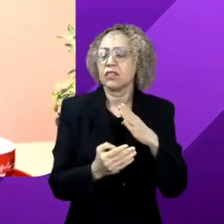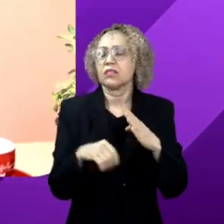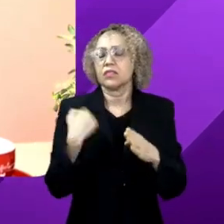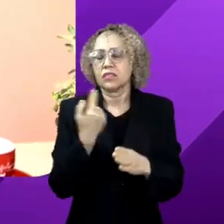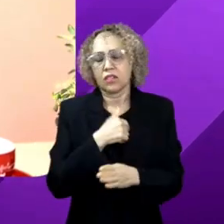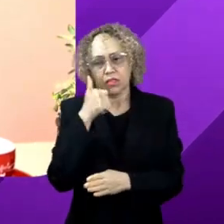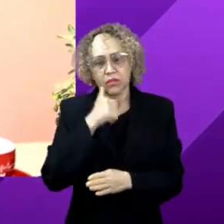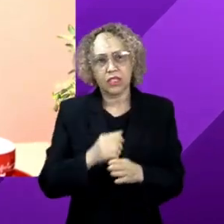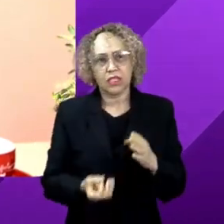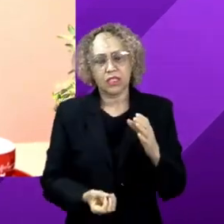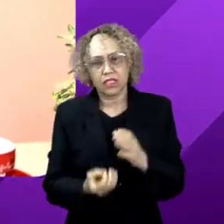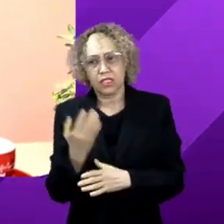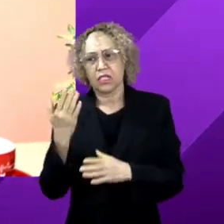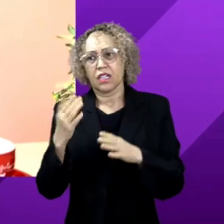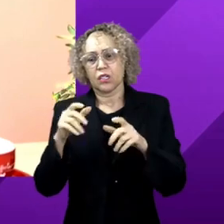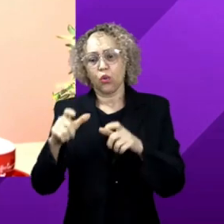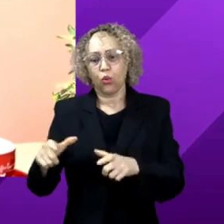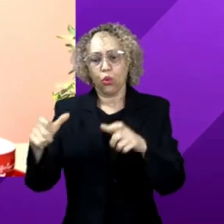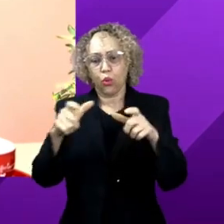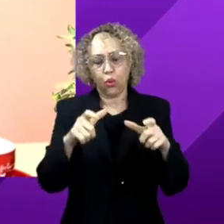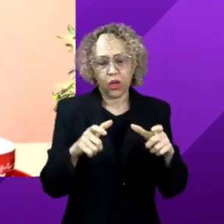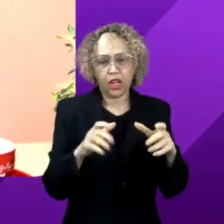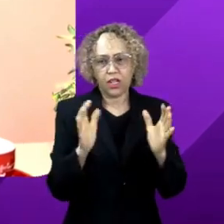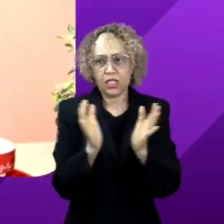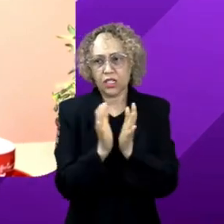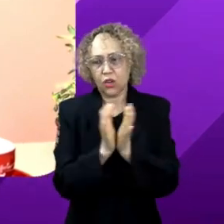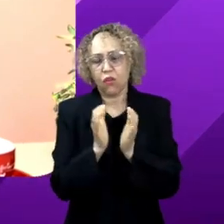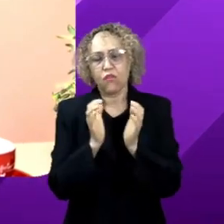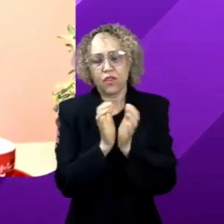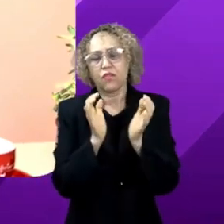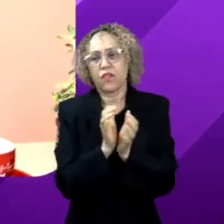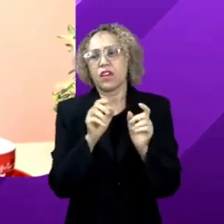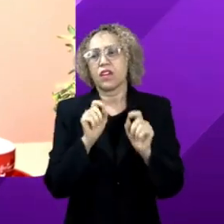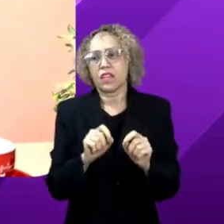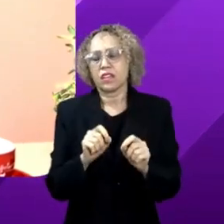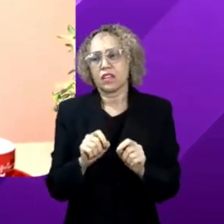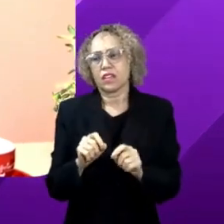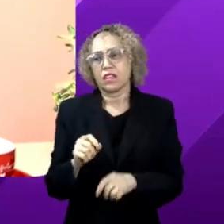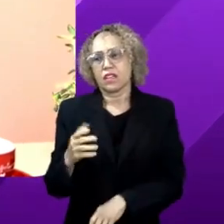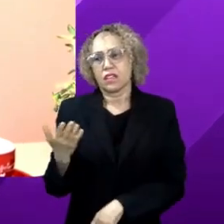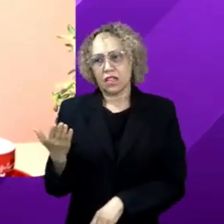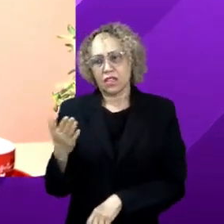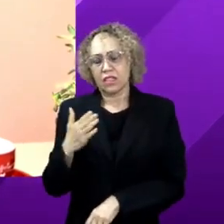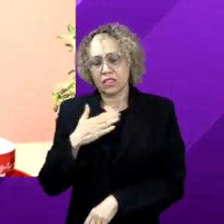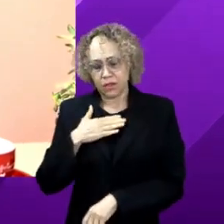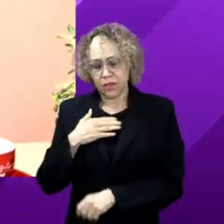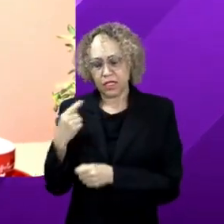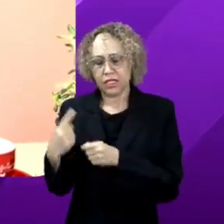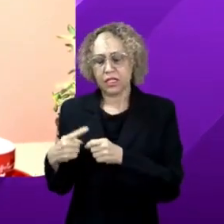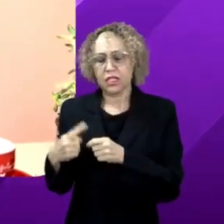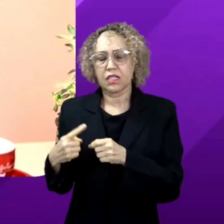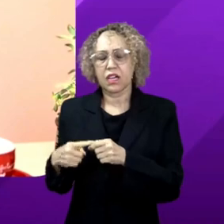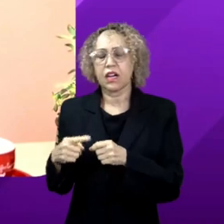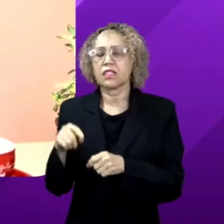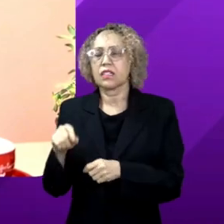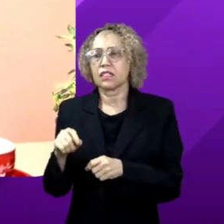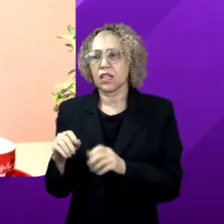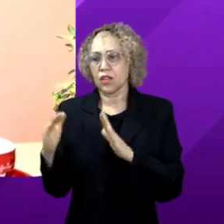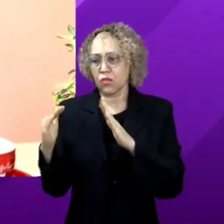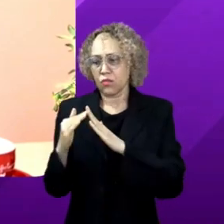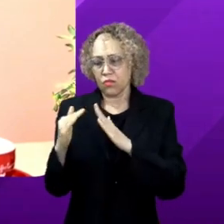casas. Aqui em Contagem, a gente tem uma experiência da Casa Viva, que a gente organiza uma